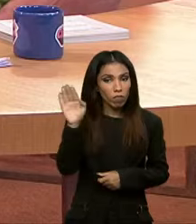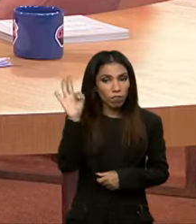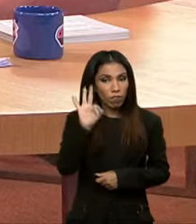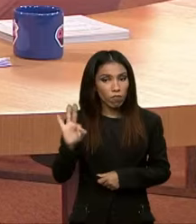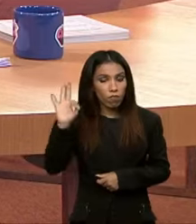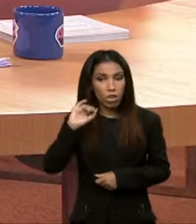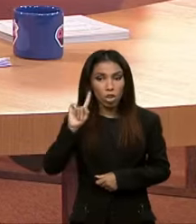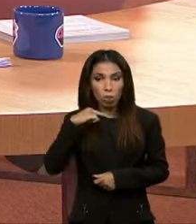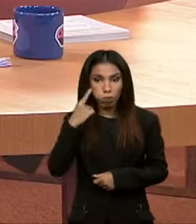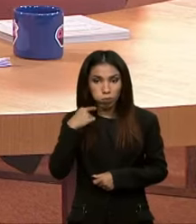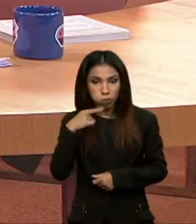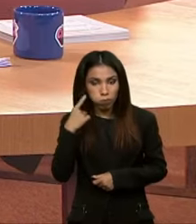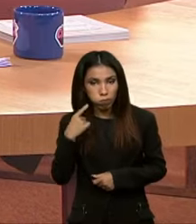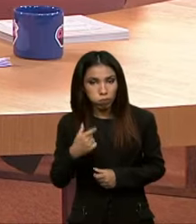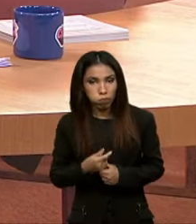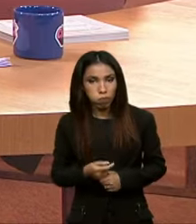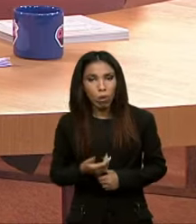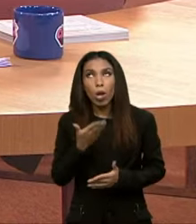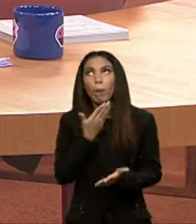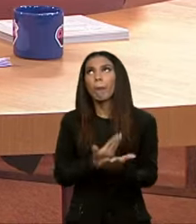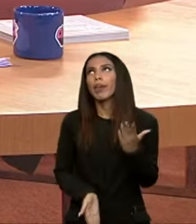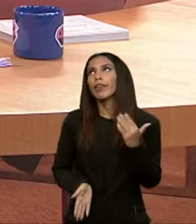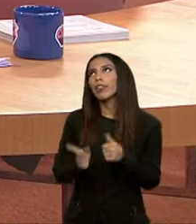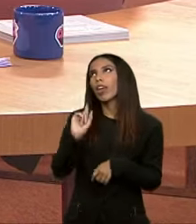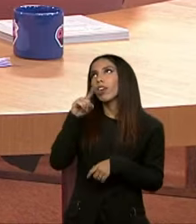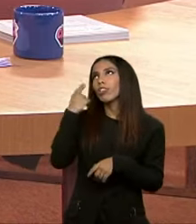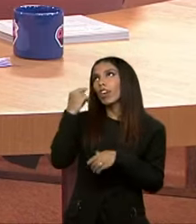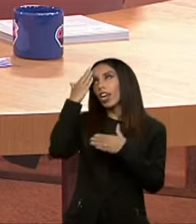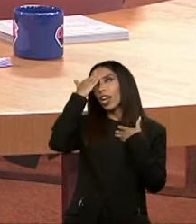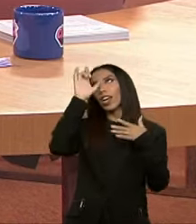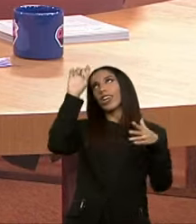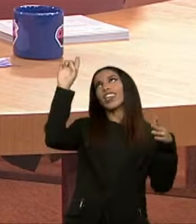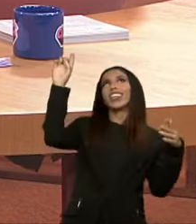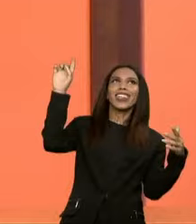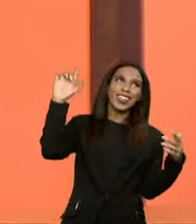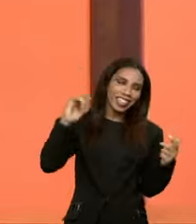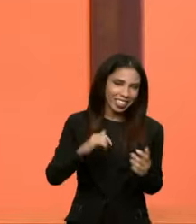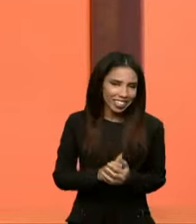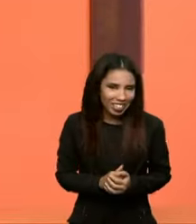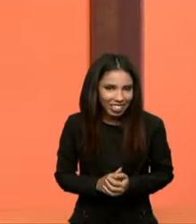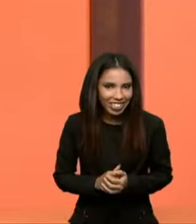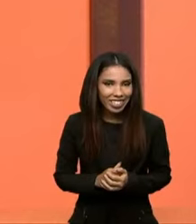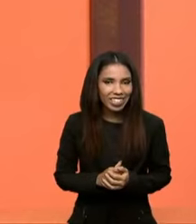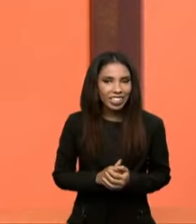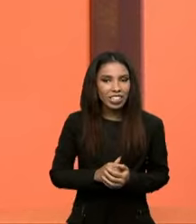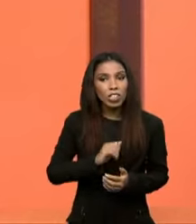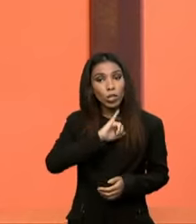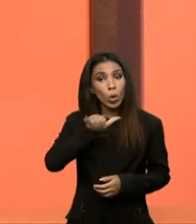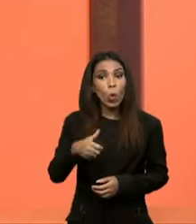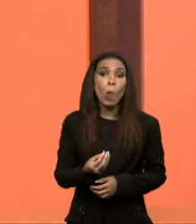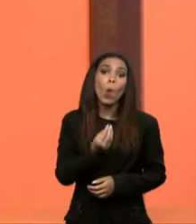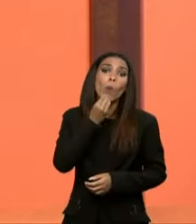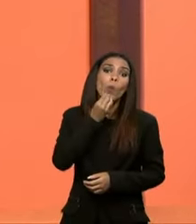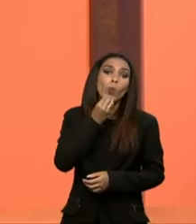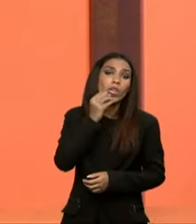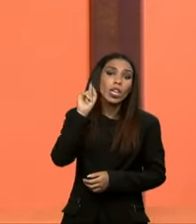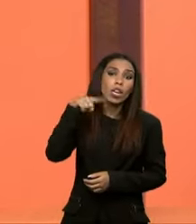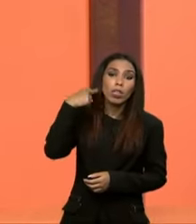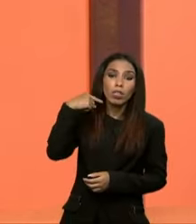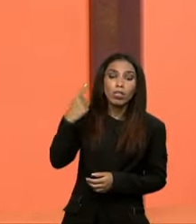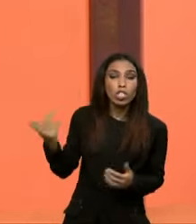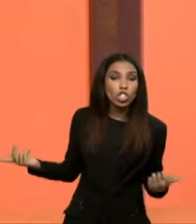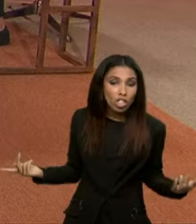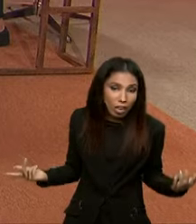pra perdemos faculdade de Direito. Perdemos uma advogada, graças a Deus. Mas peraí, mas eu quis dar uma chance pro Direito. Era Direito ou ginástica